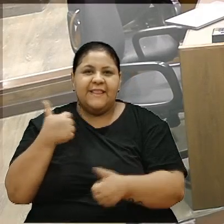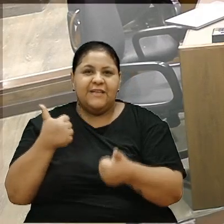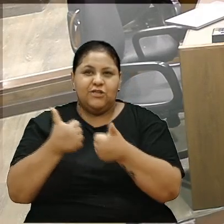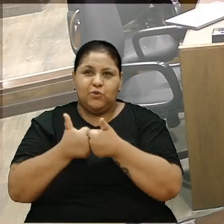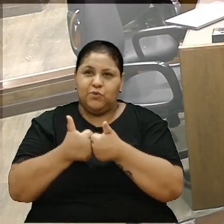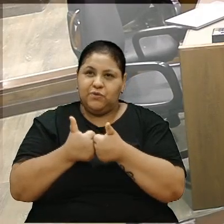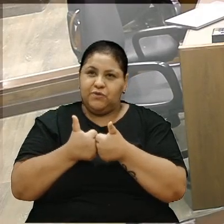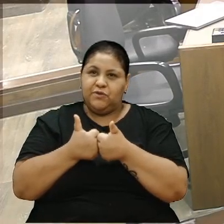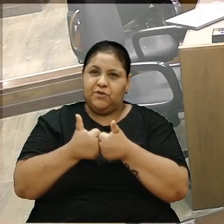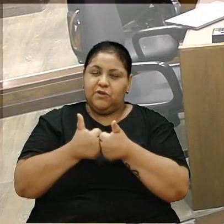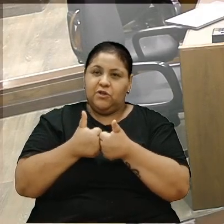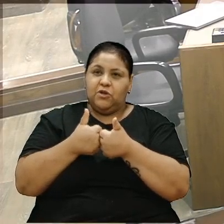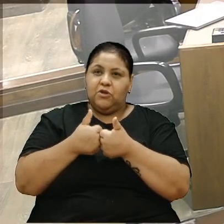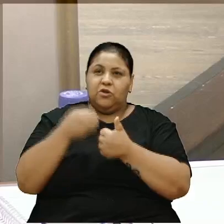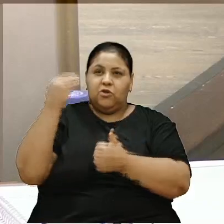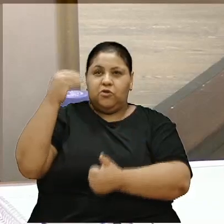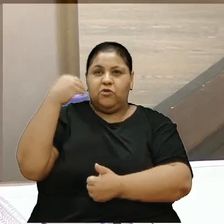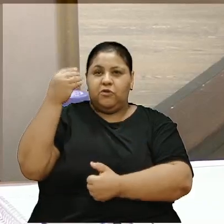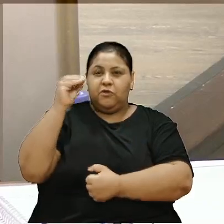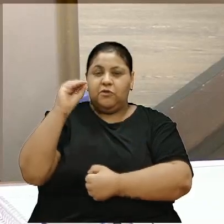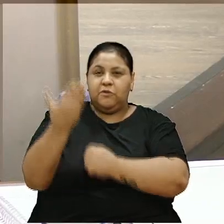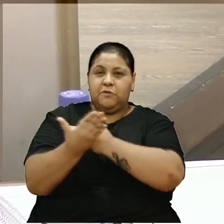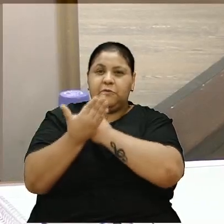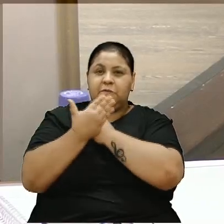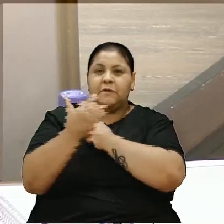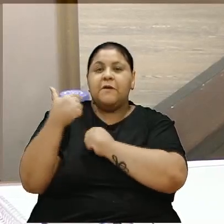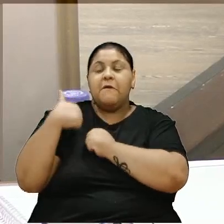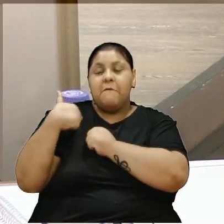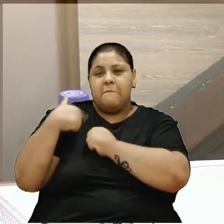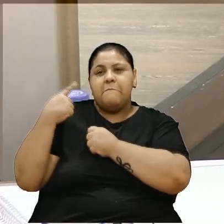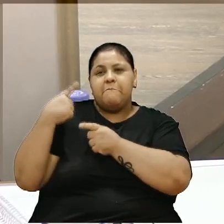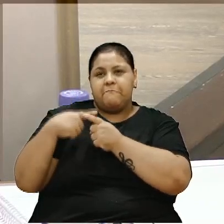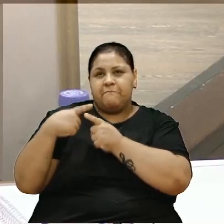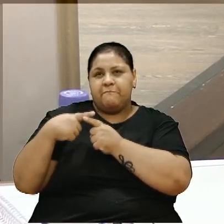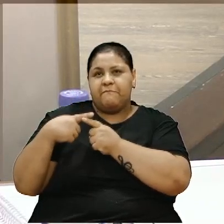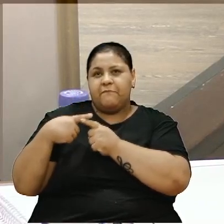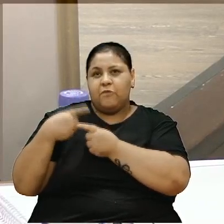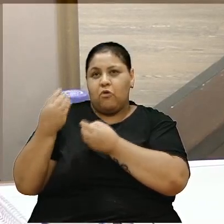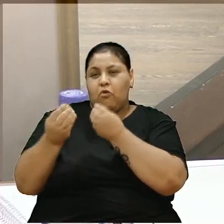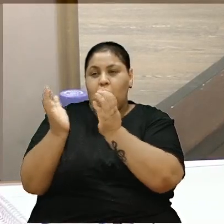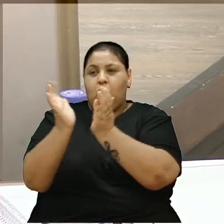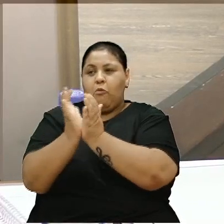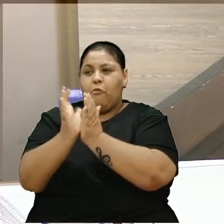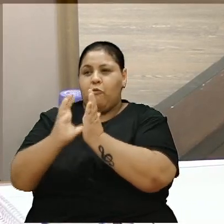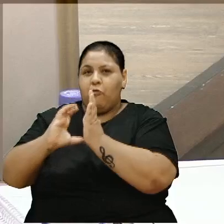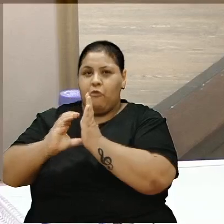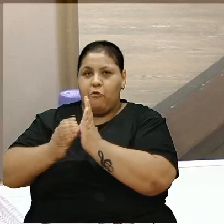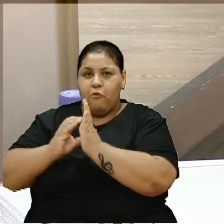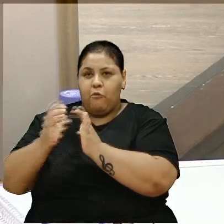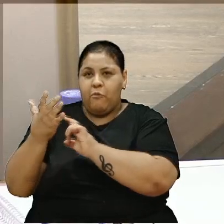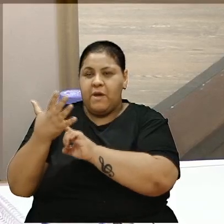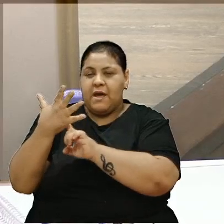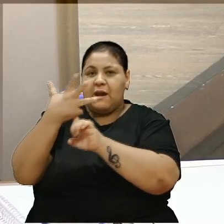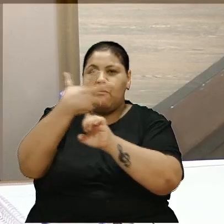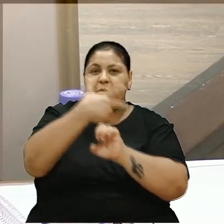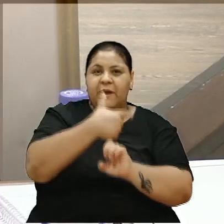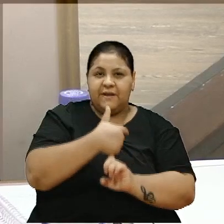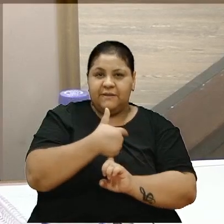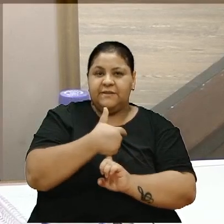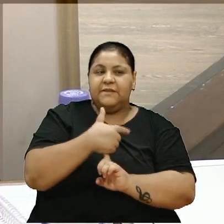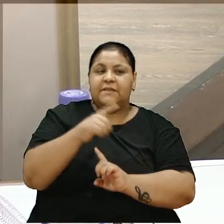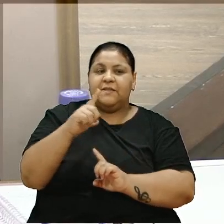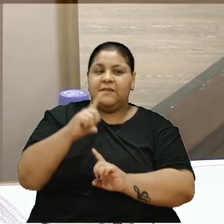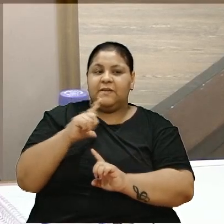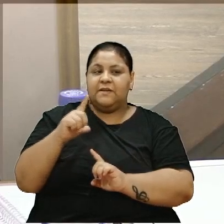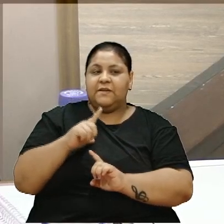senhor, com a sua experiência aqui nos auxiliando. E para mim, mais ainda, lhe tendo como colega de partido, de republicanos, e com quem eu